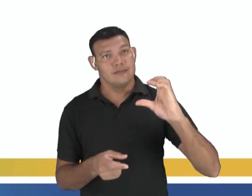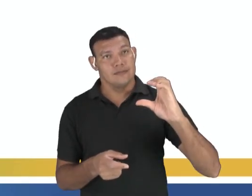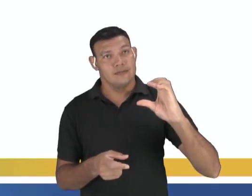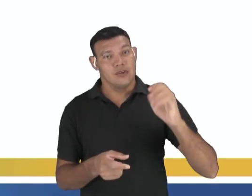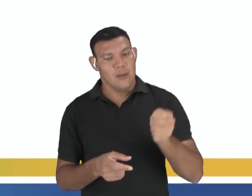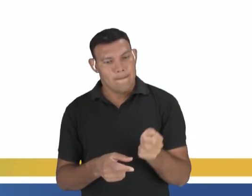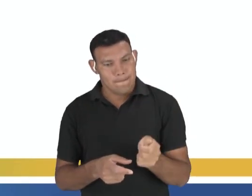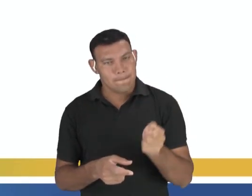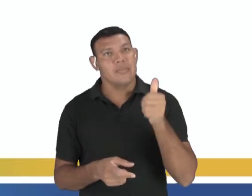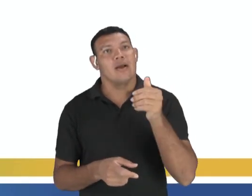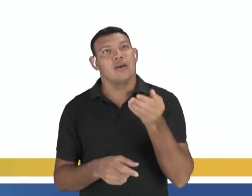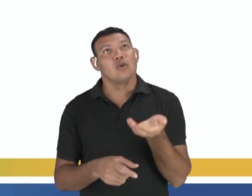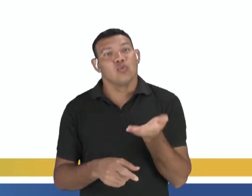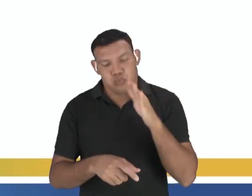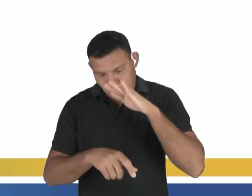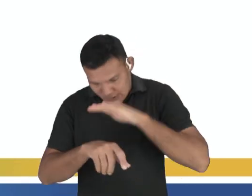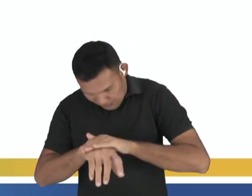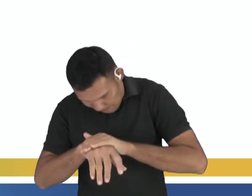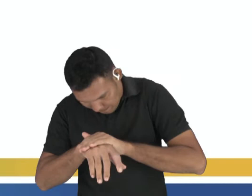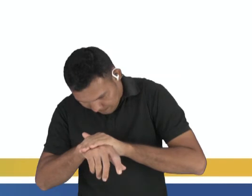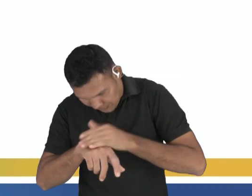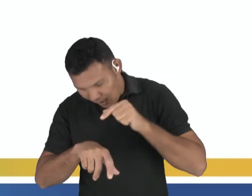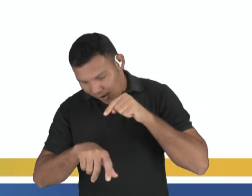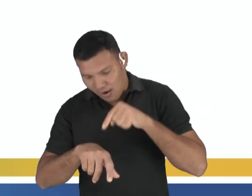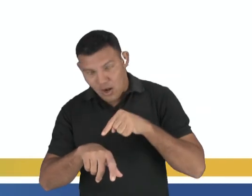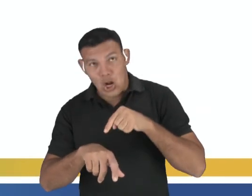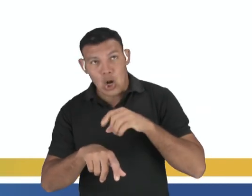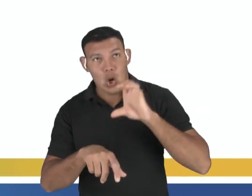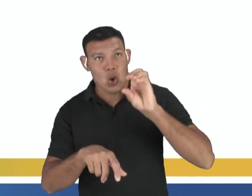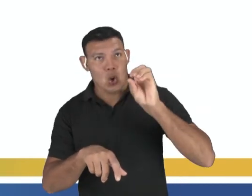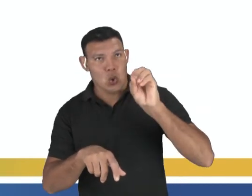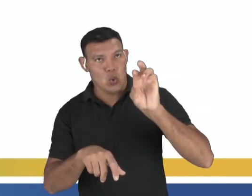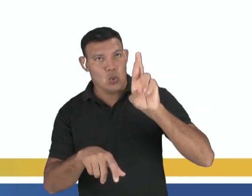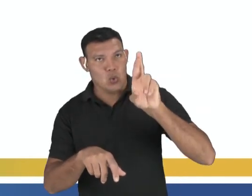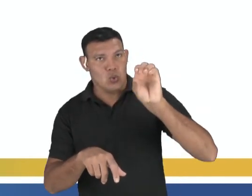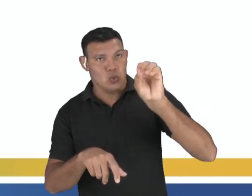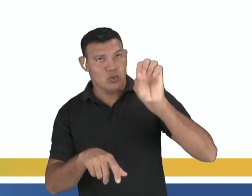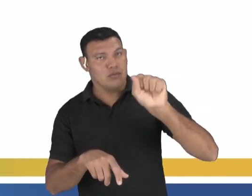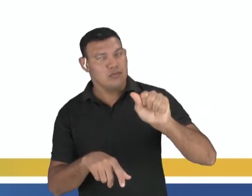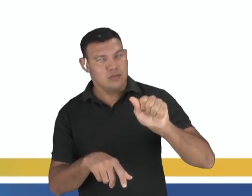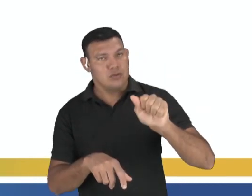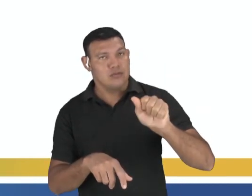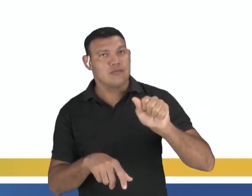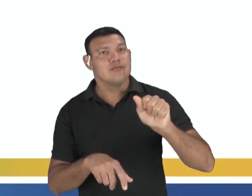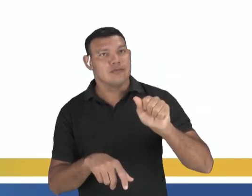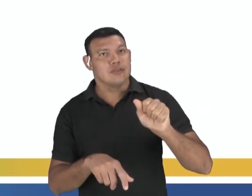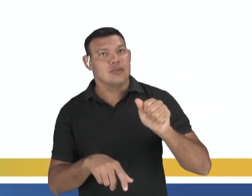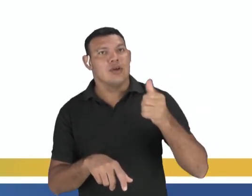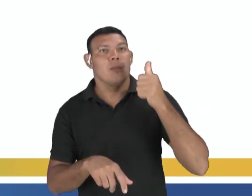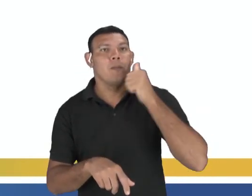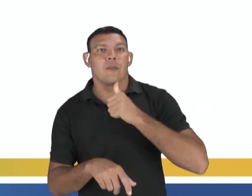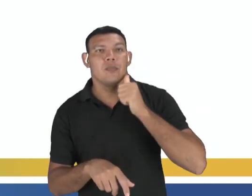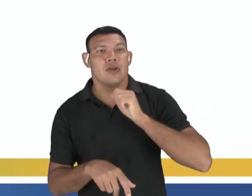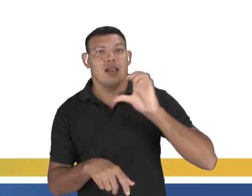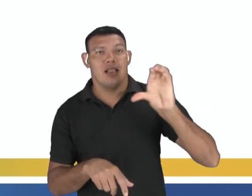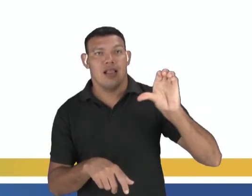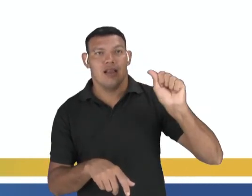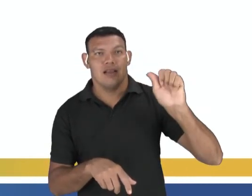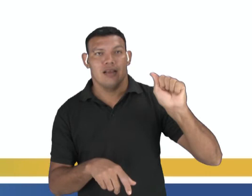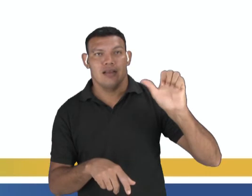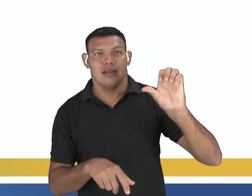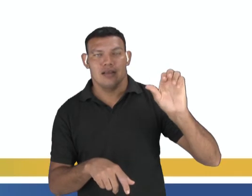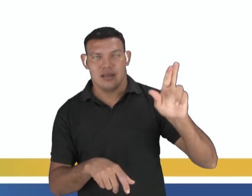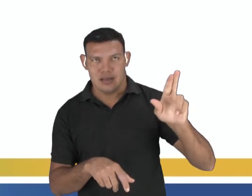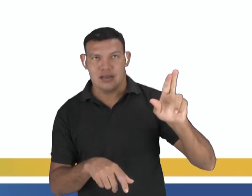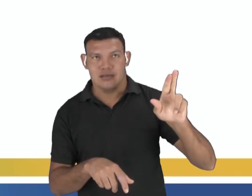Cacau continua no jogo, certinho? Porque ela agora vai ter visto 2 coroas, certinho? Agora, se no próximo